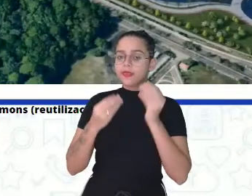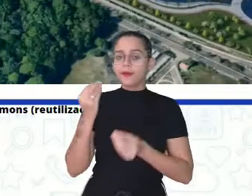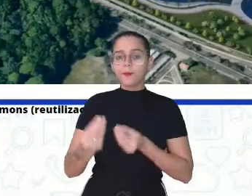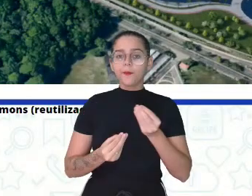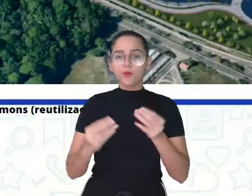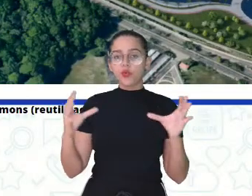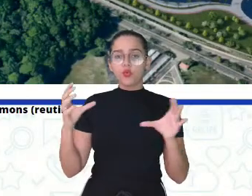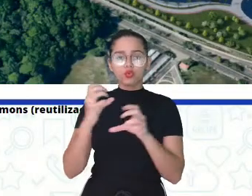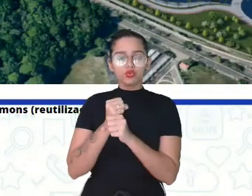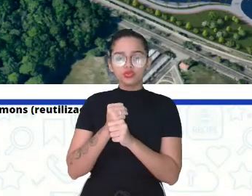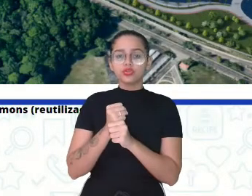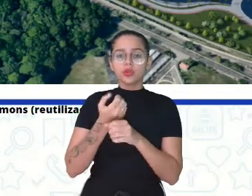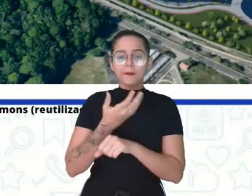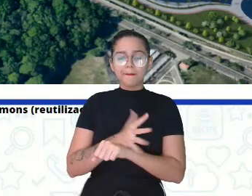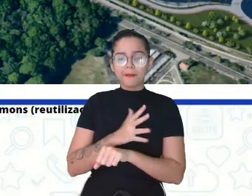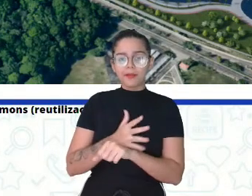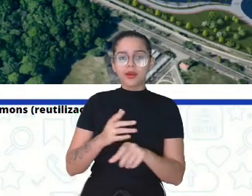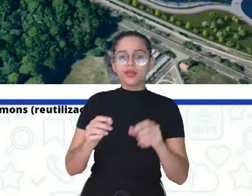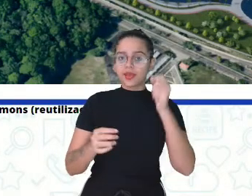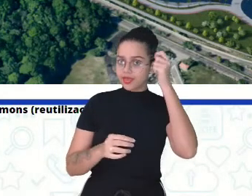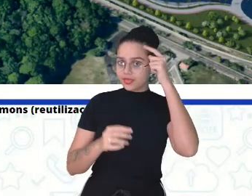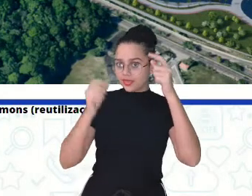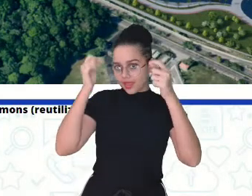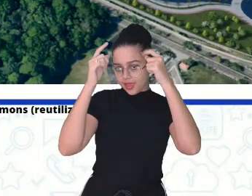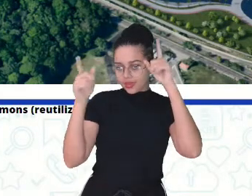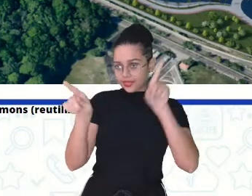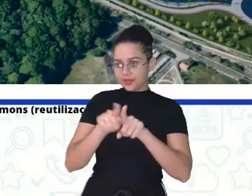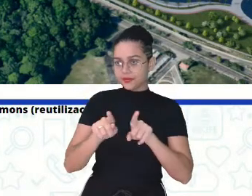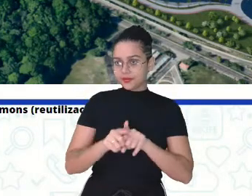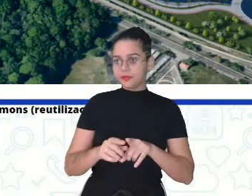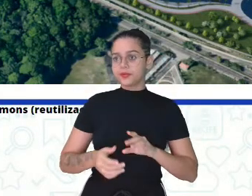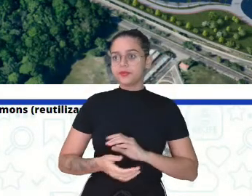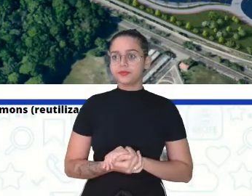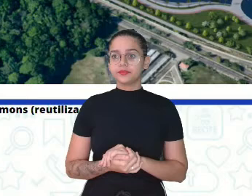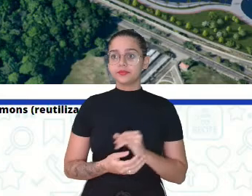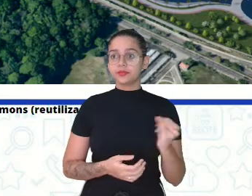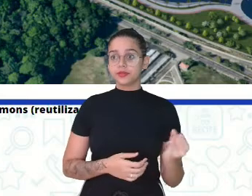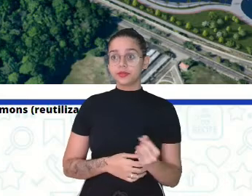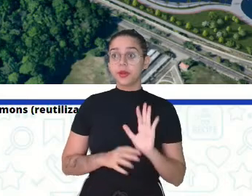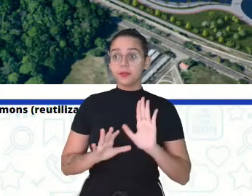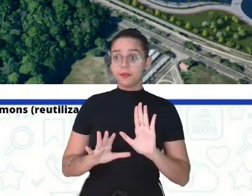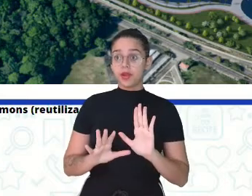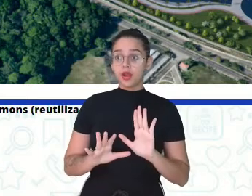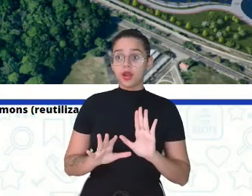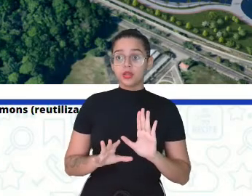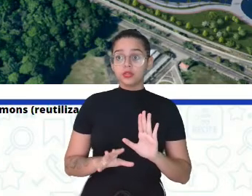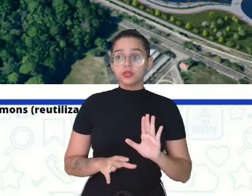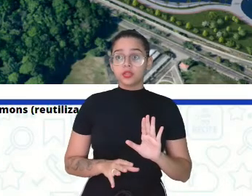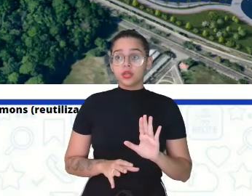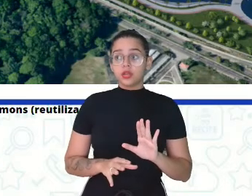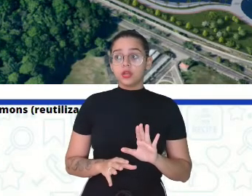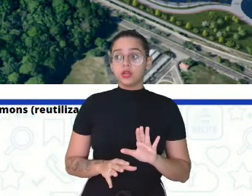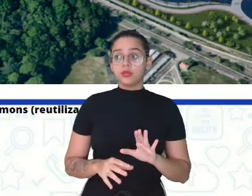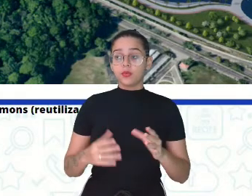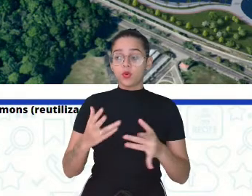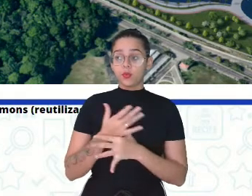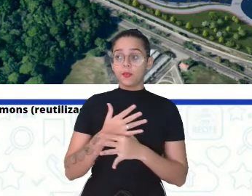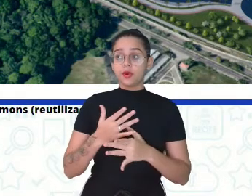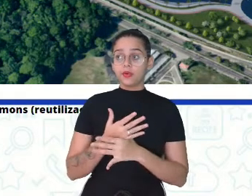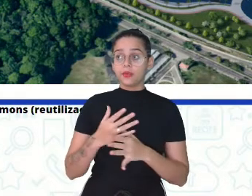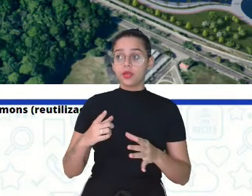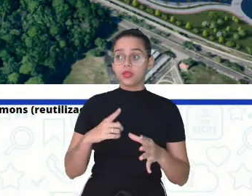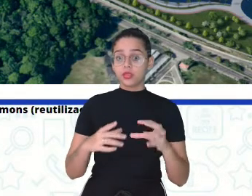como um conjunto de práticas e ideias. E, portanto, o urbanismo